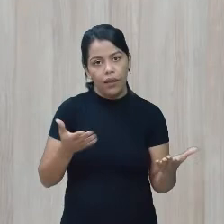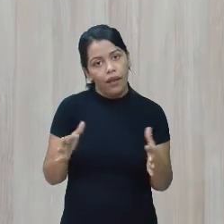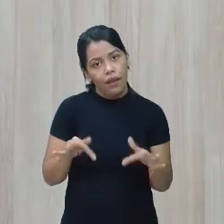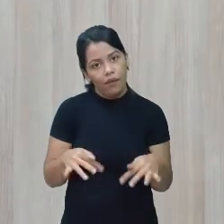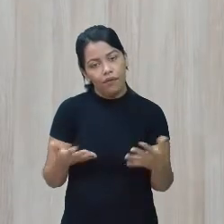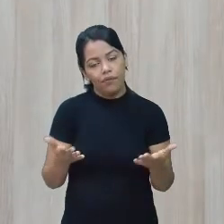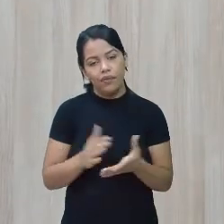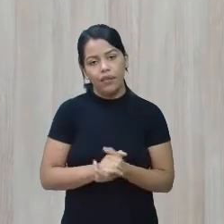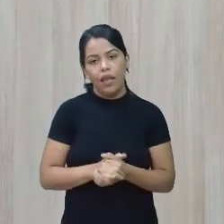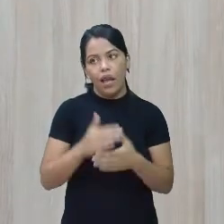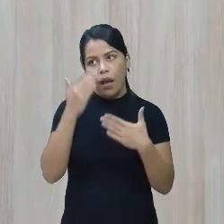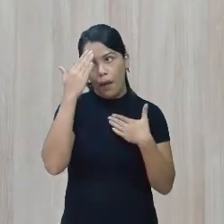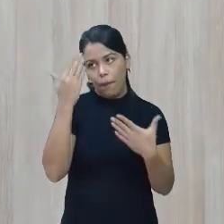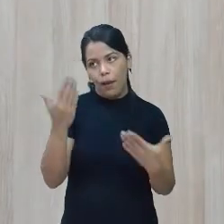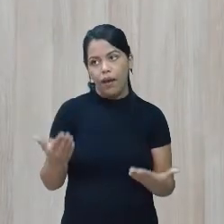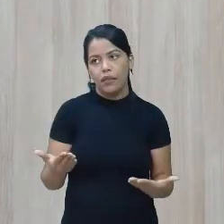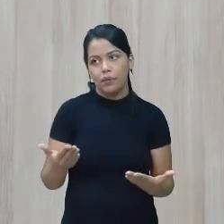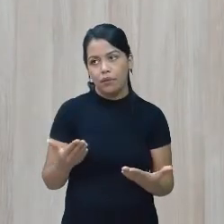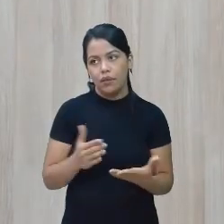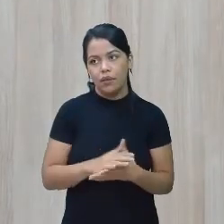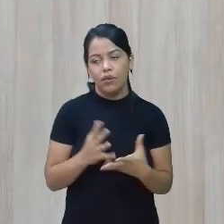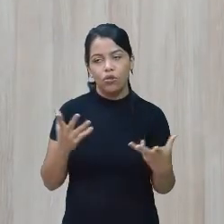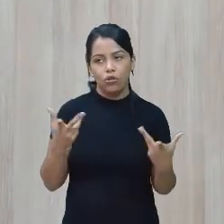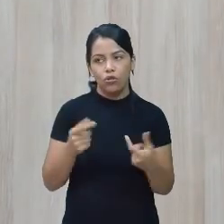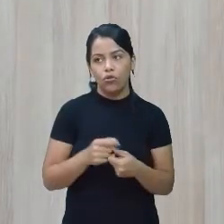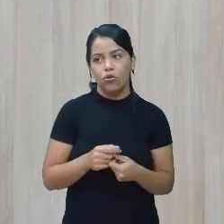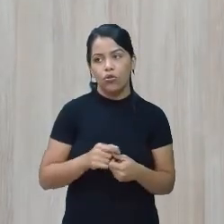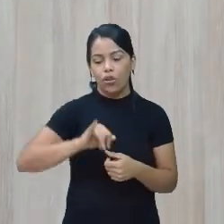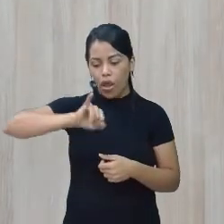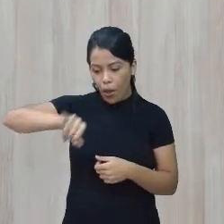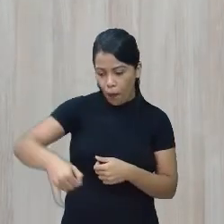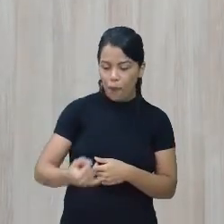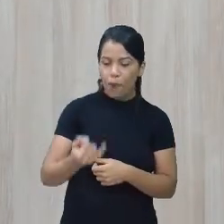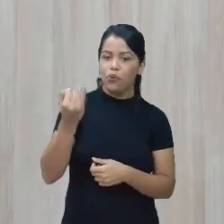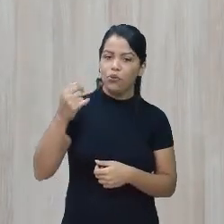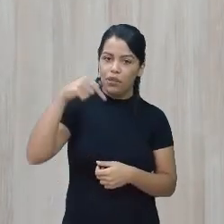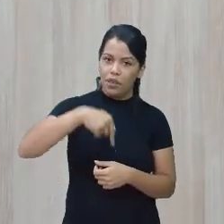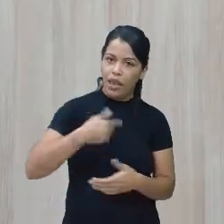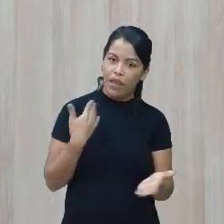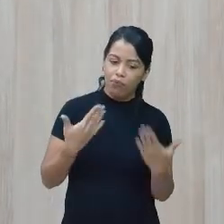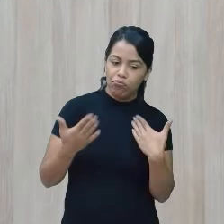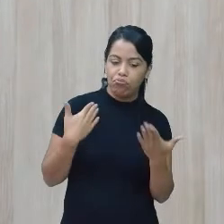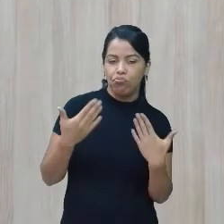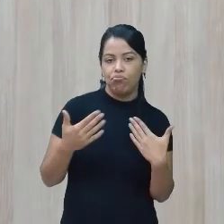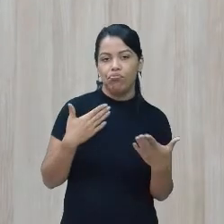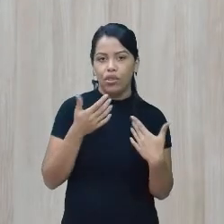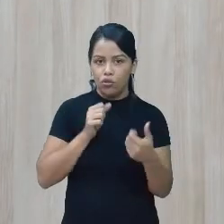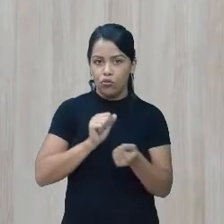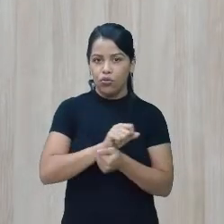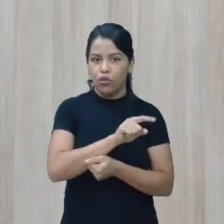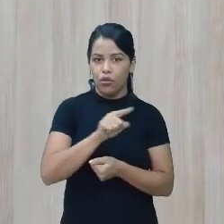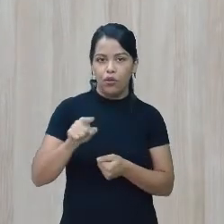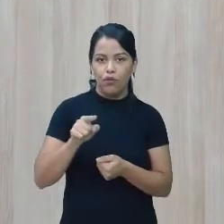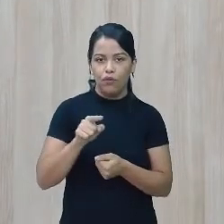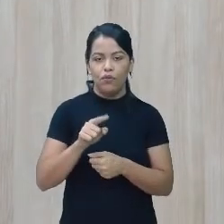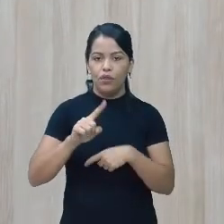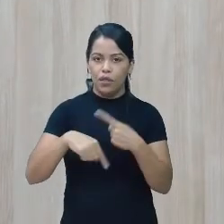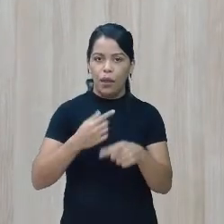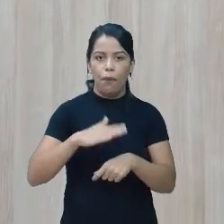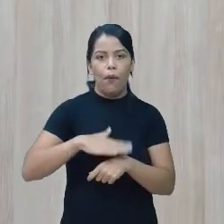né, a participação, mas enfim, né, é a oportunidade de estar aqui dialogando, falando para vocês, e em breve mais